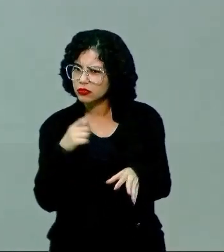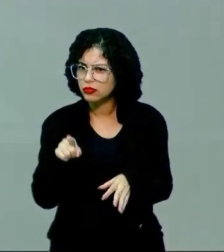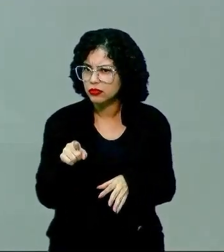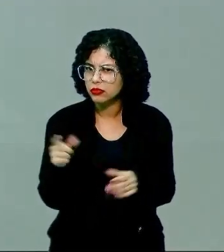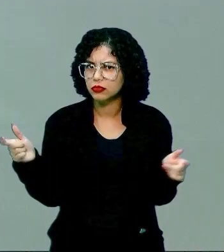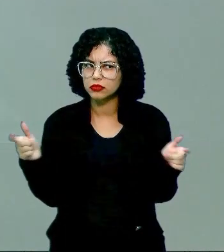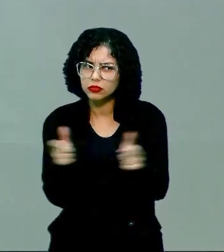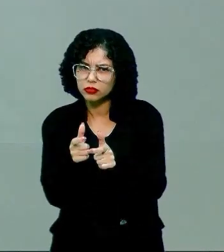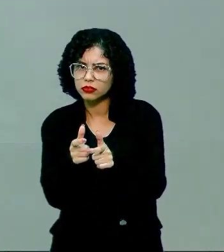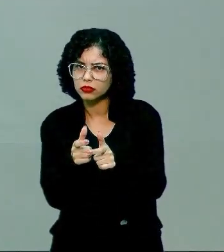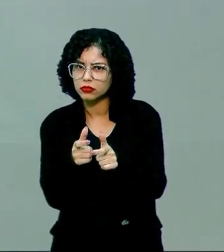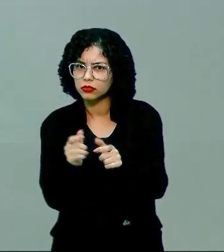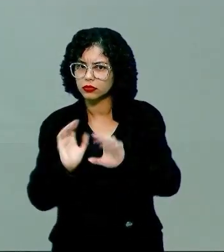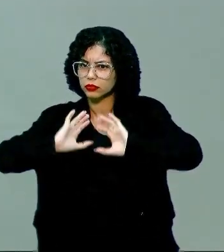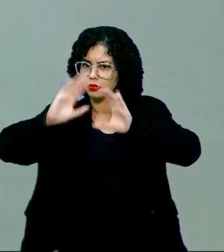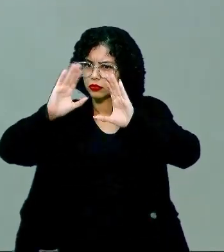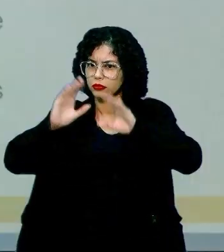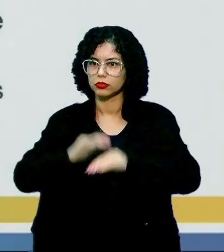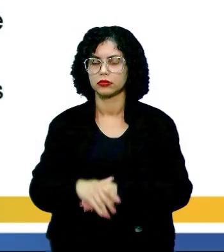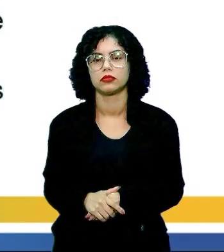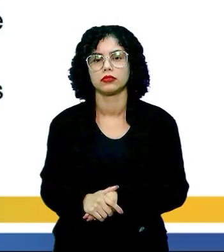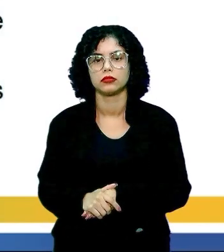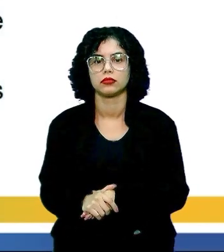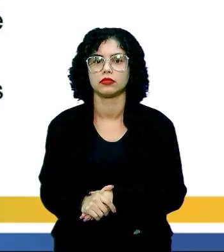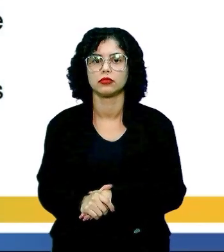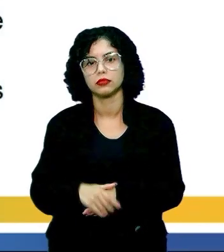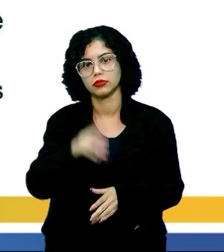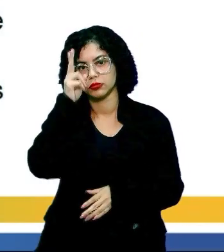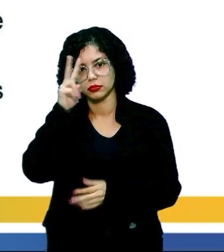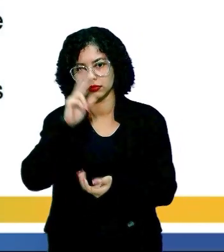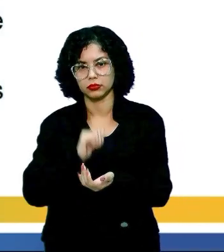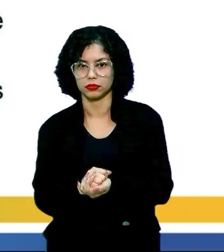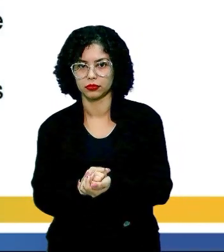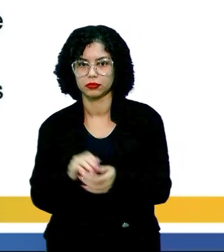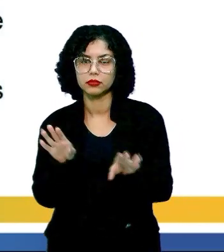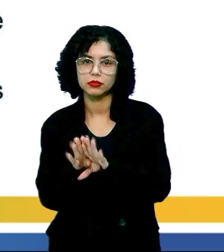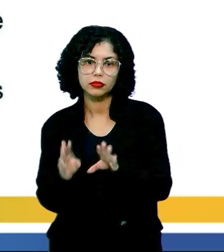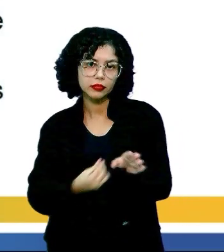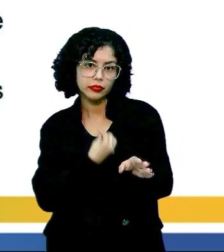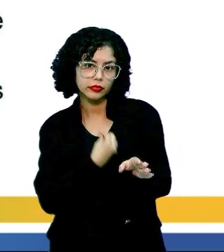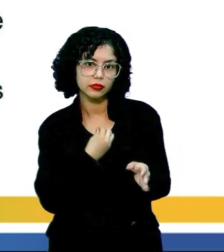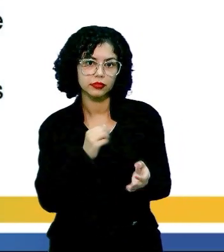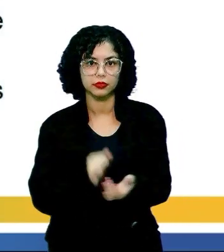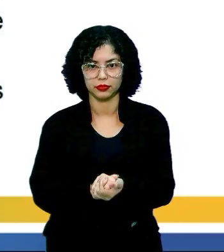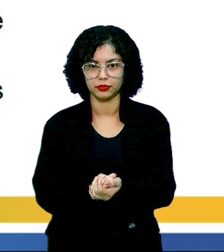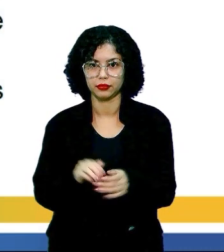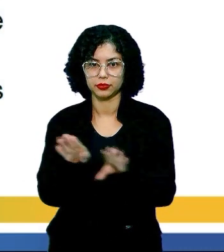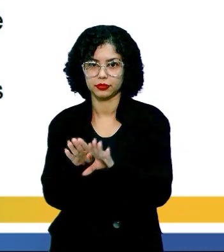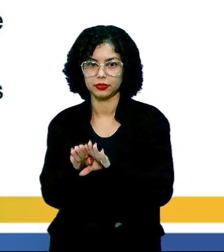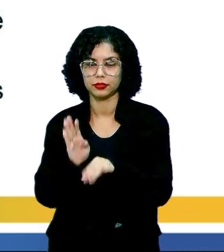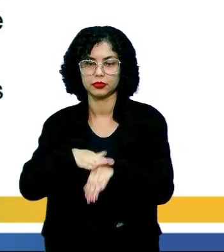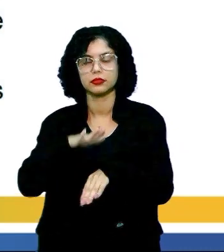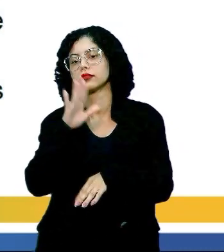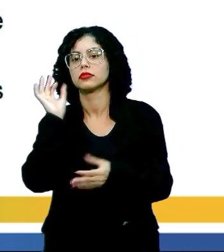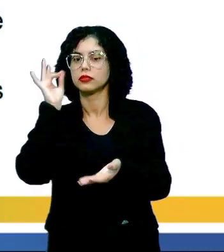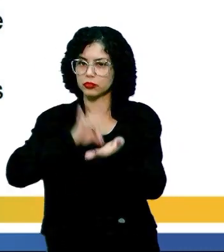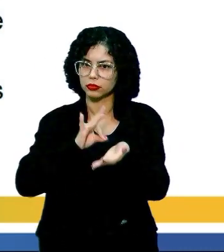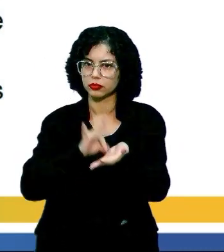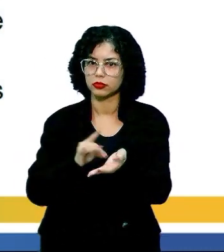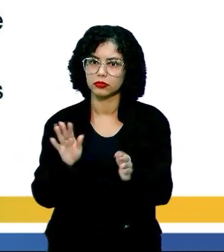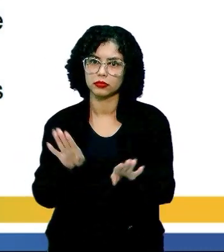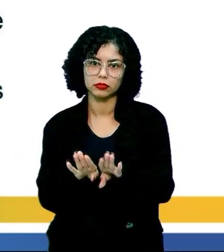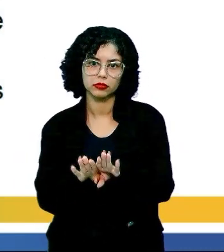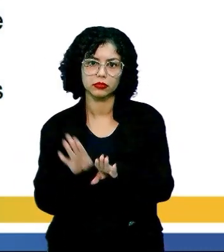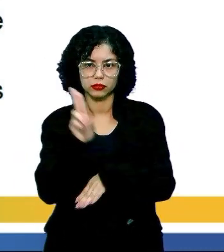sentido e dizer que diminuiu o vôlei vamos pensando né lembrem exame da vida então a gente vai analisando aqui aquilo que seja realmente